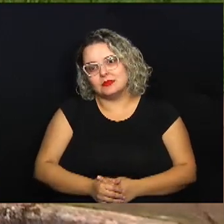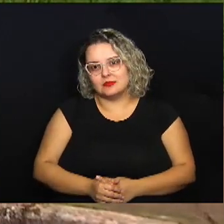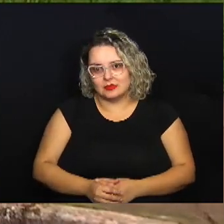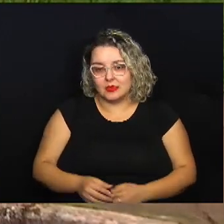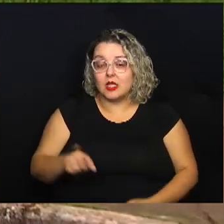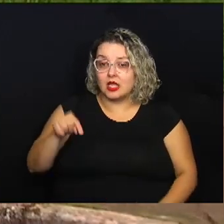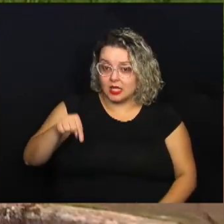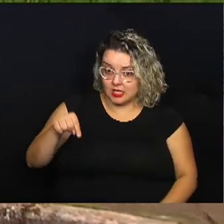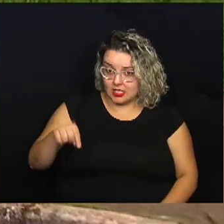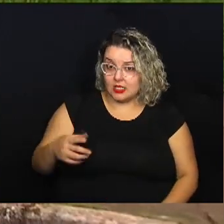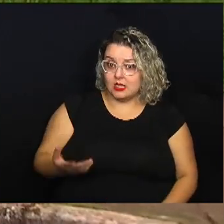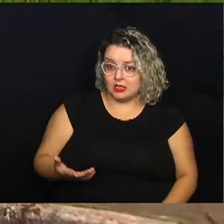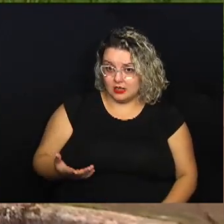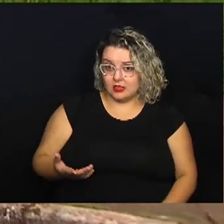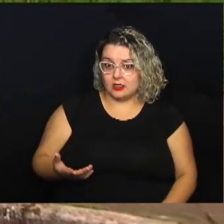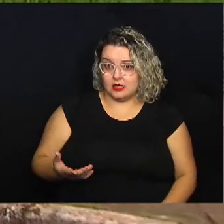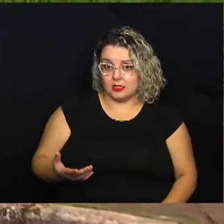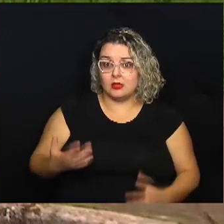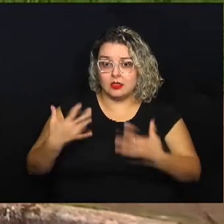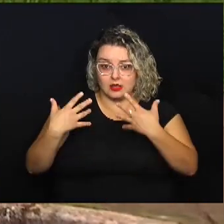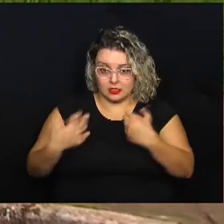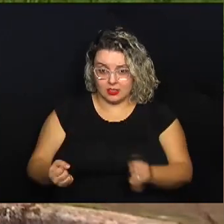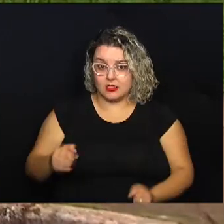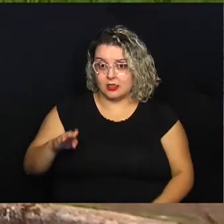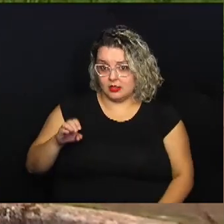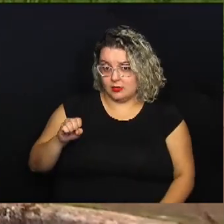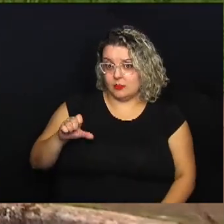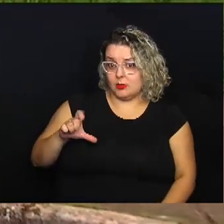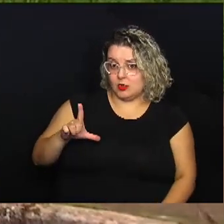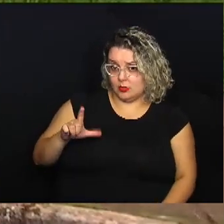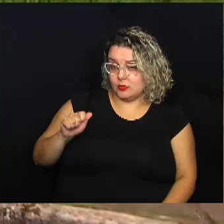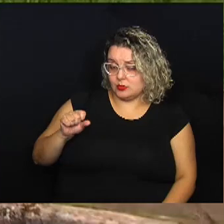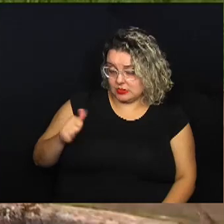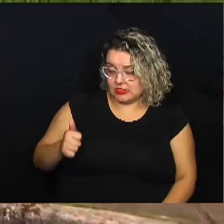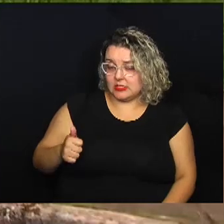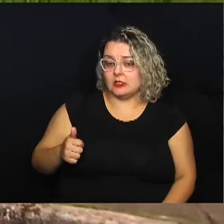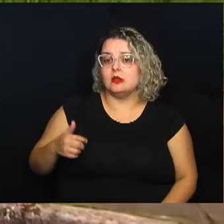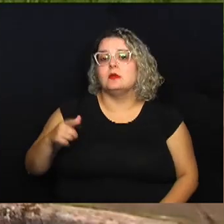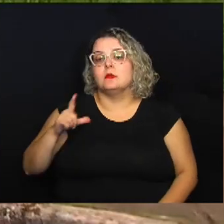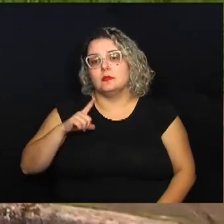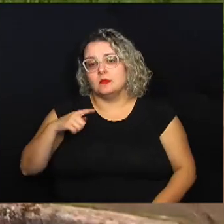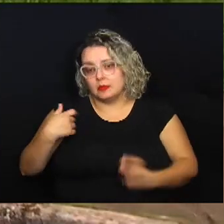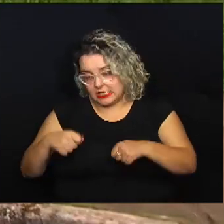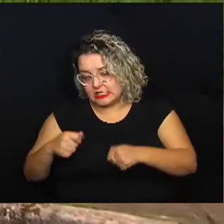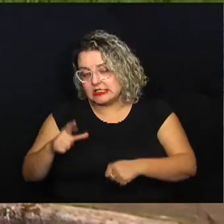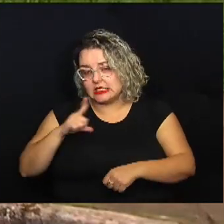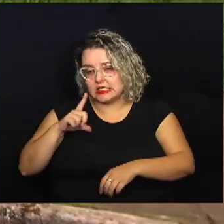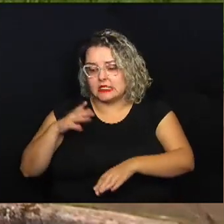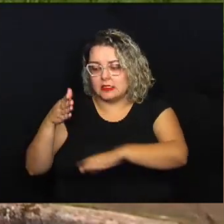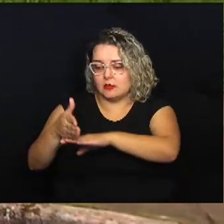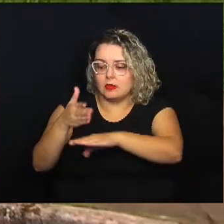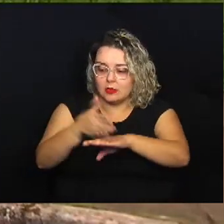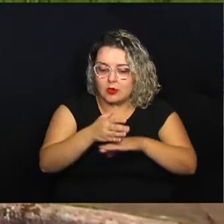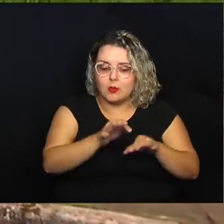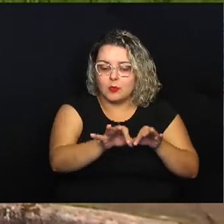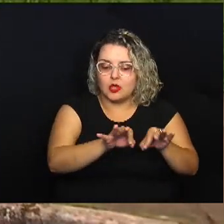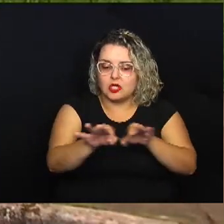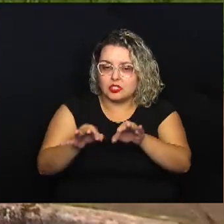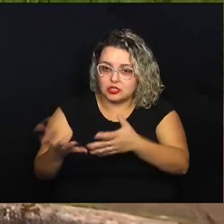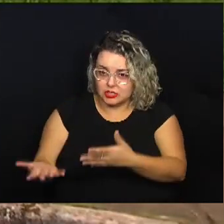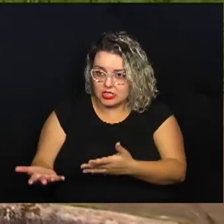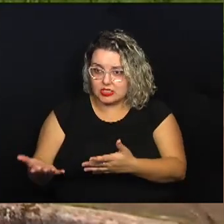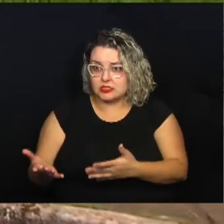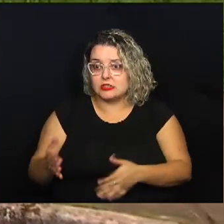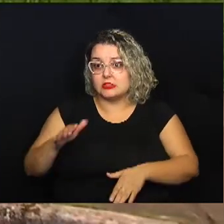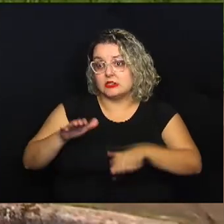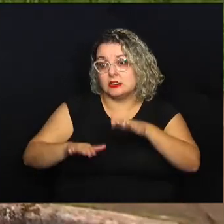Aqui, para receber bolsa, assim, a gente faz parte de alguns projetos votados. Então,